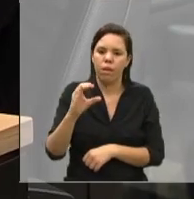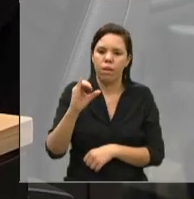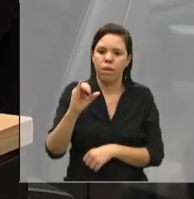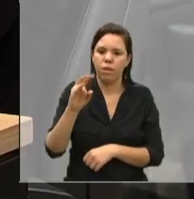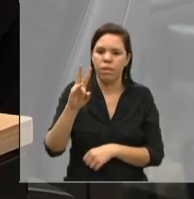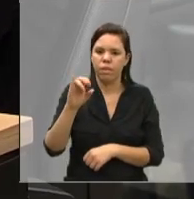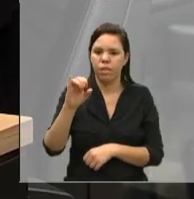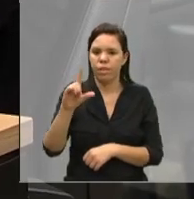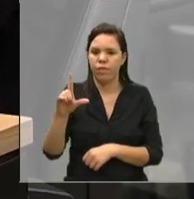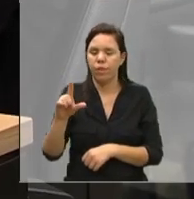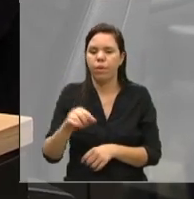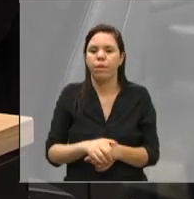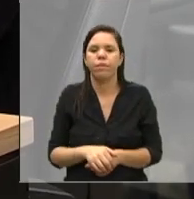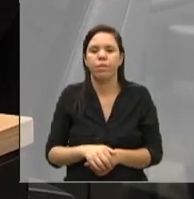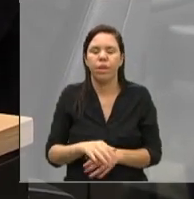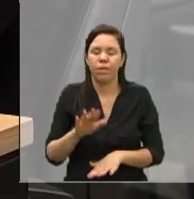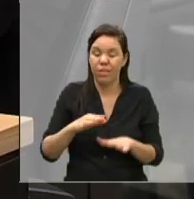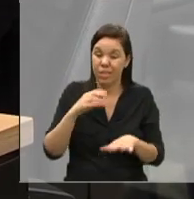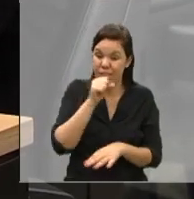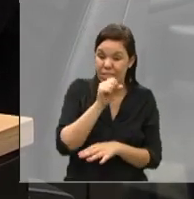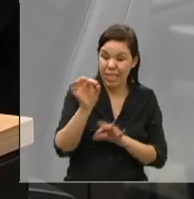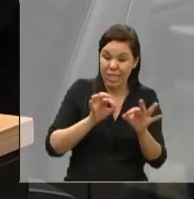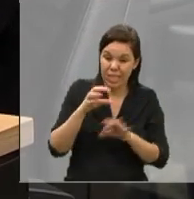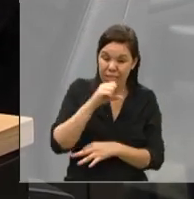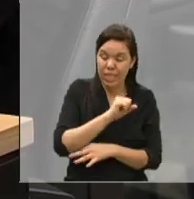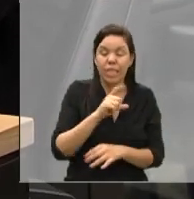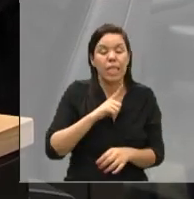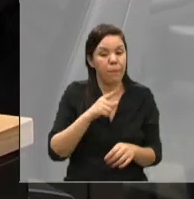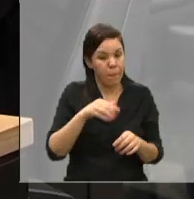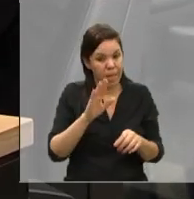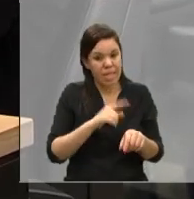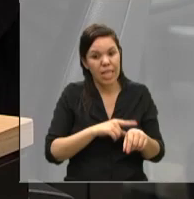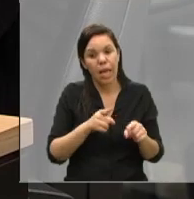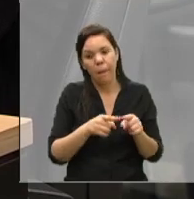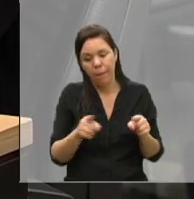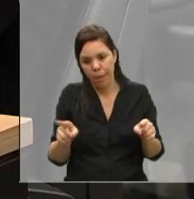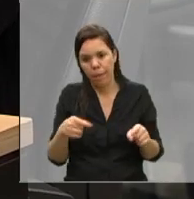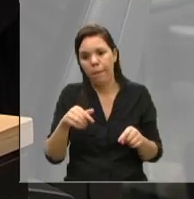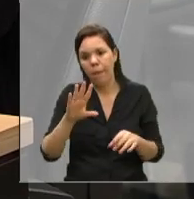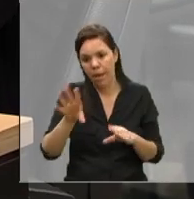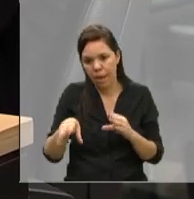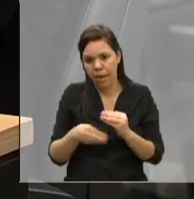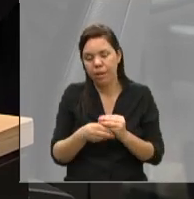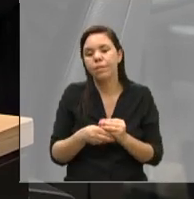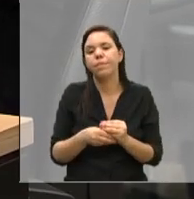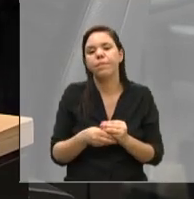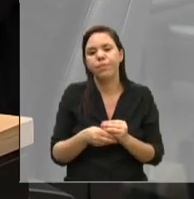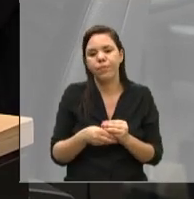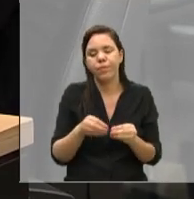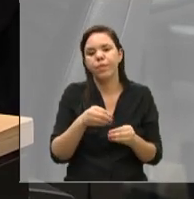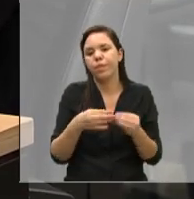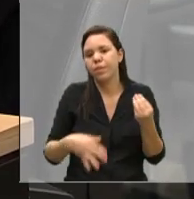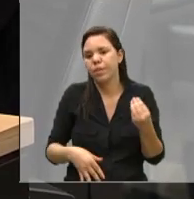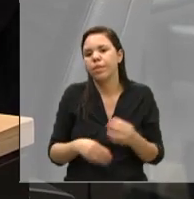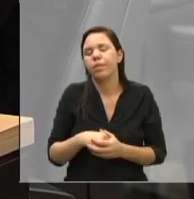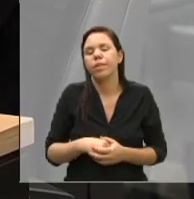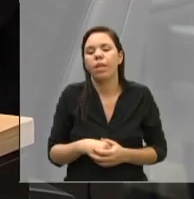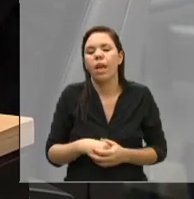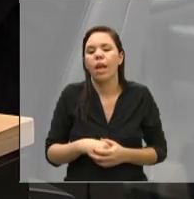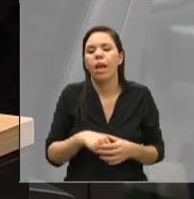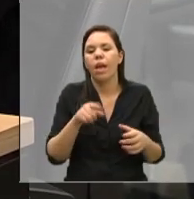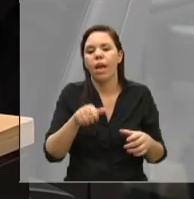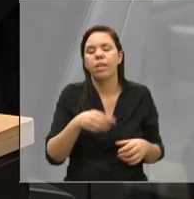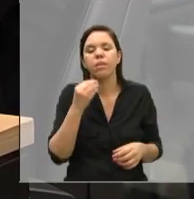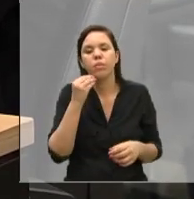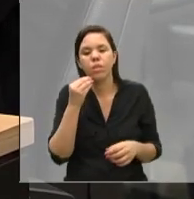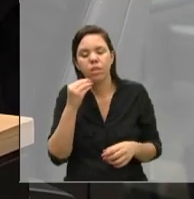feito de uma forma bastante, inclusive, atropelada, né? Quer dizer, poderia ter mais tempo, poderia ter mais construção. Esses espaços de